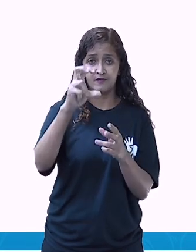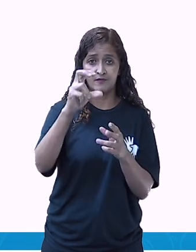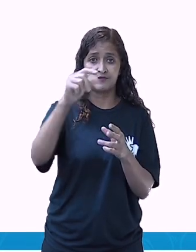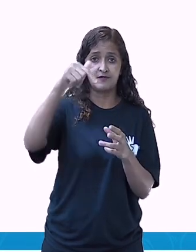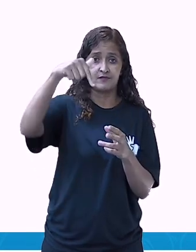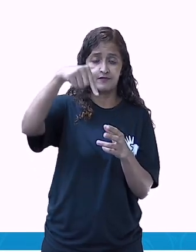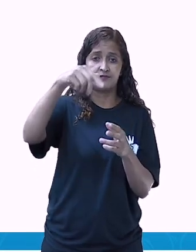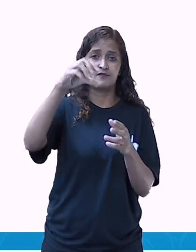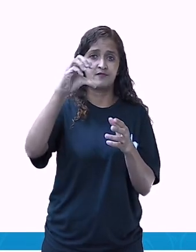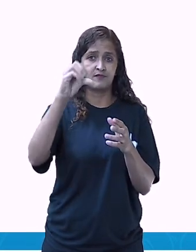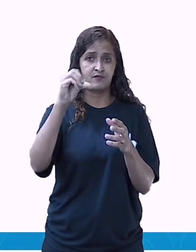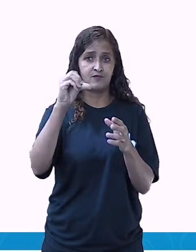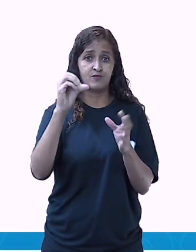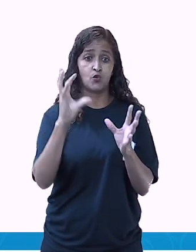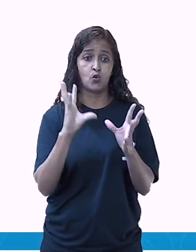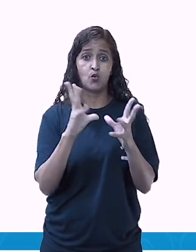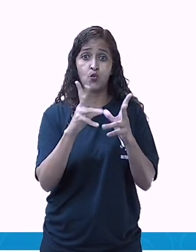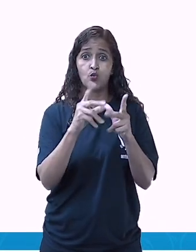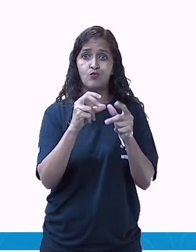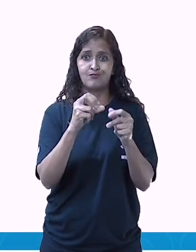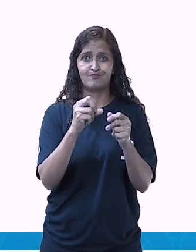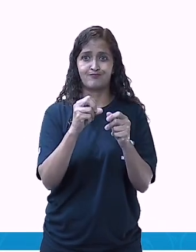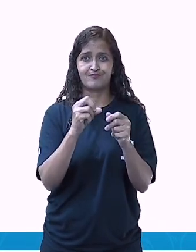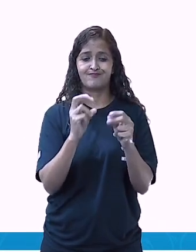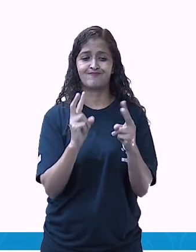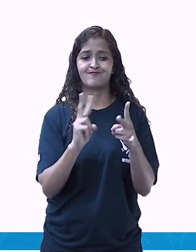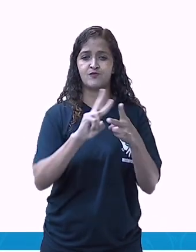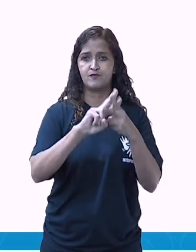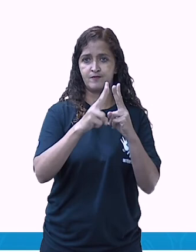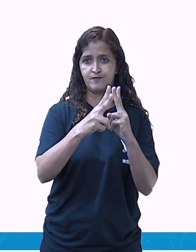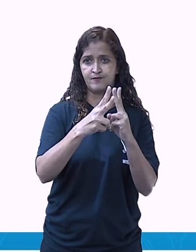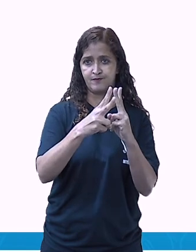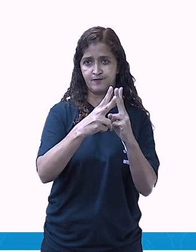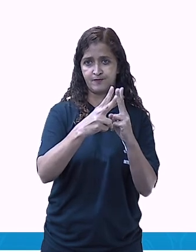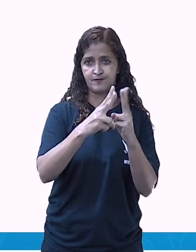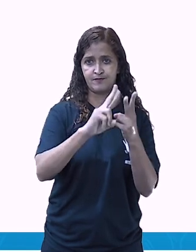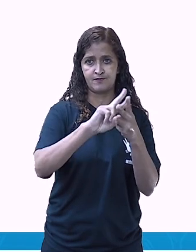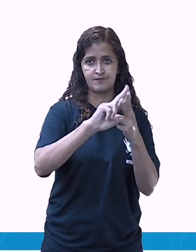579 é um número ímpar, tá bom?